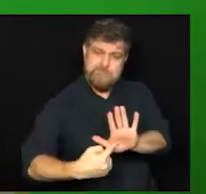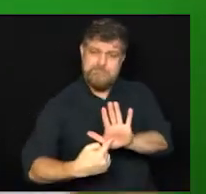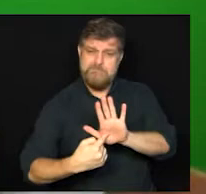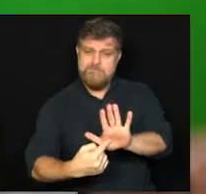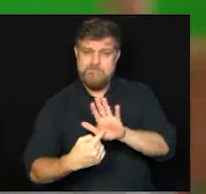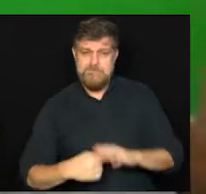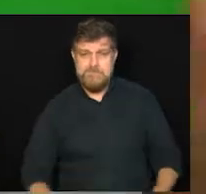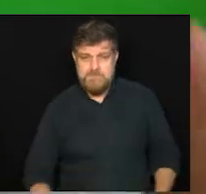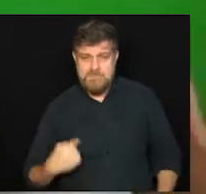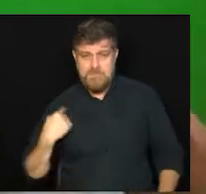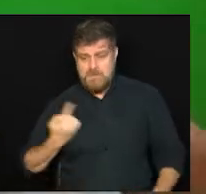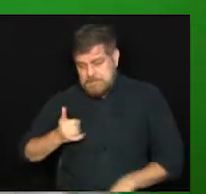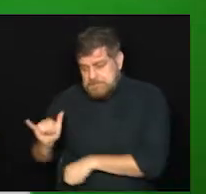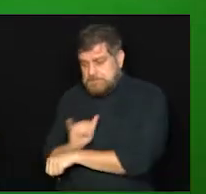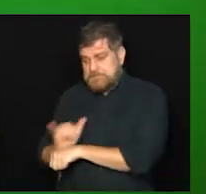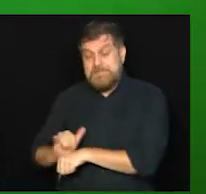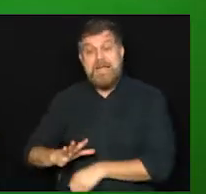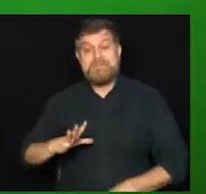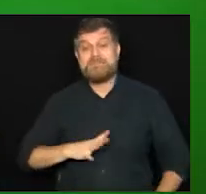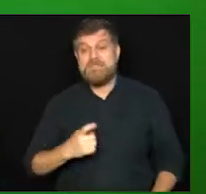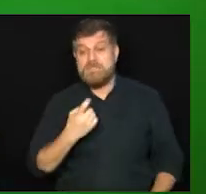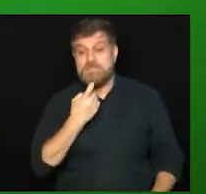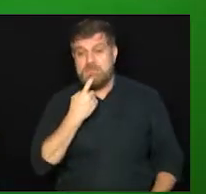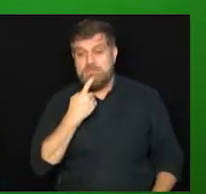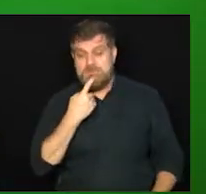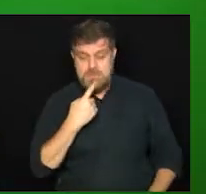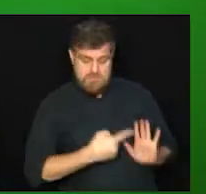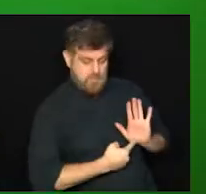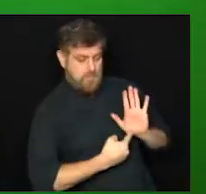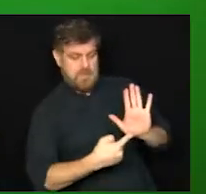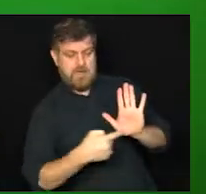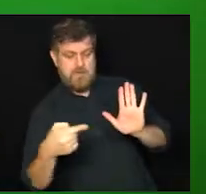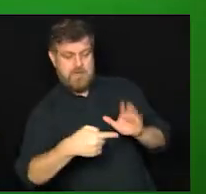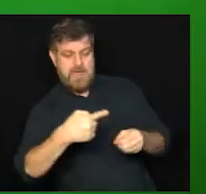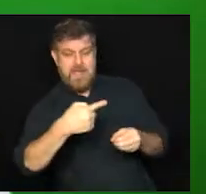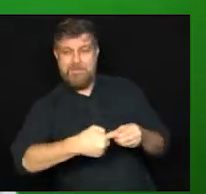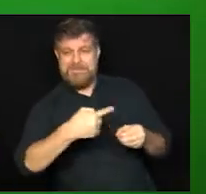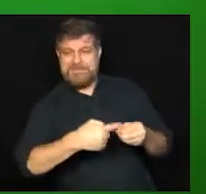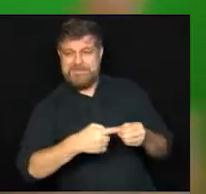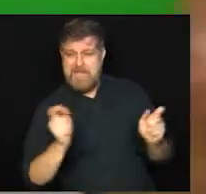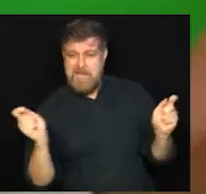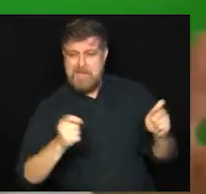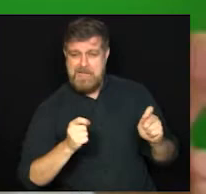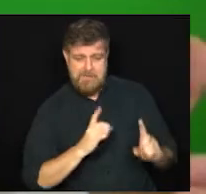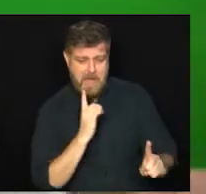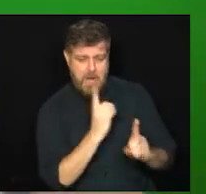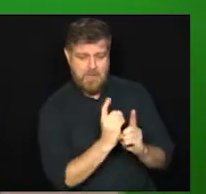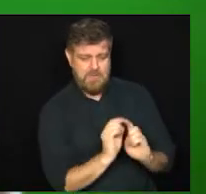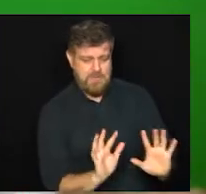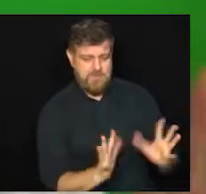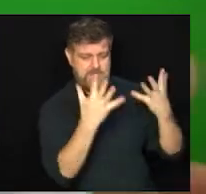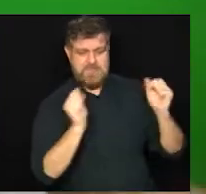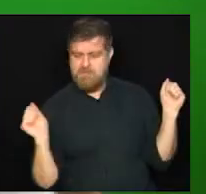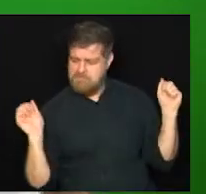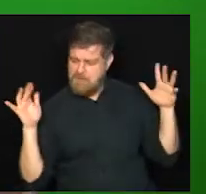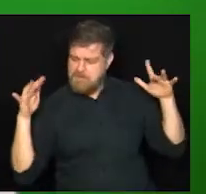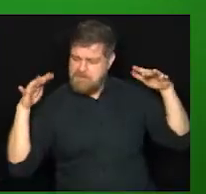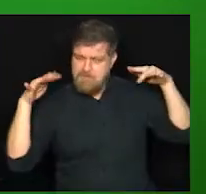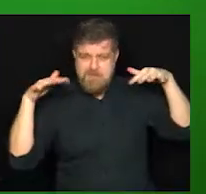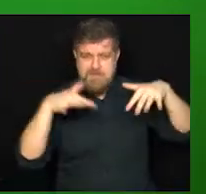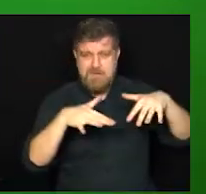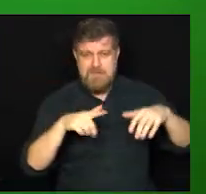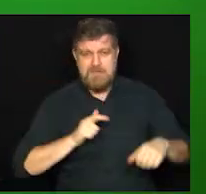a nossa ferramenta, Campinas, né? Uma cidade que tem a capacidade de receber eventos e ter essa retomada, talvez um